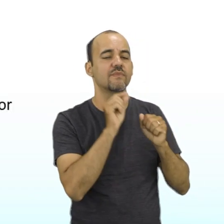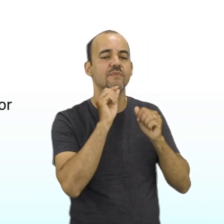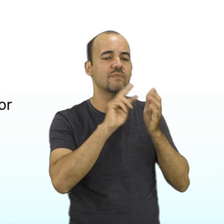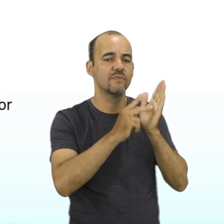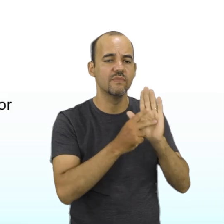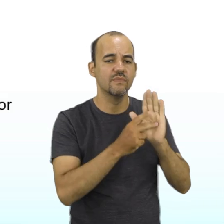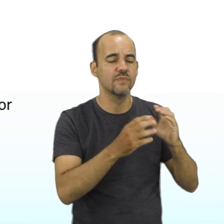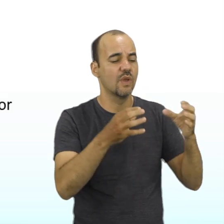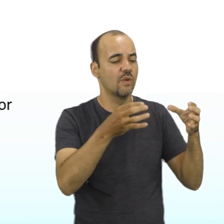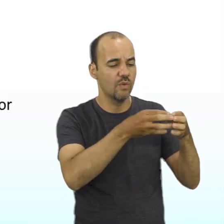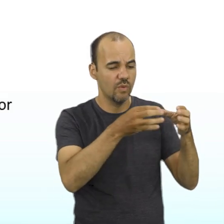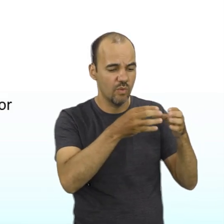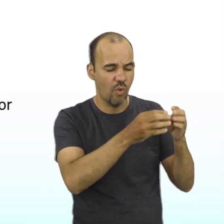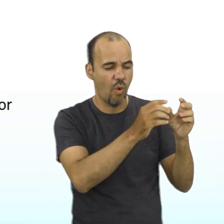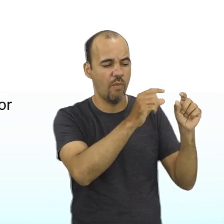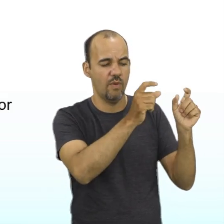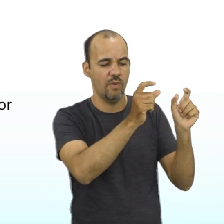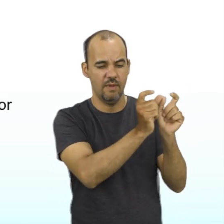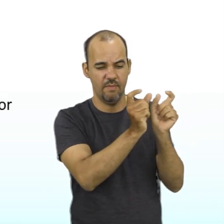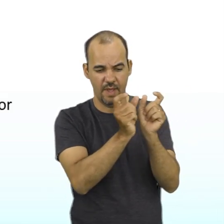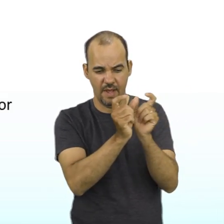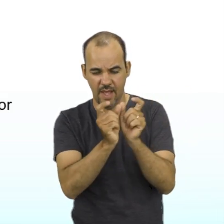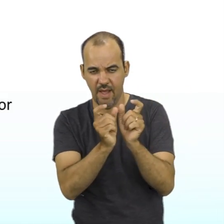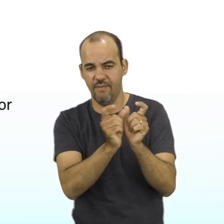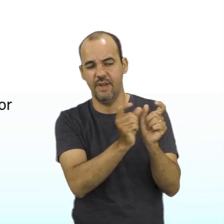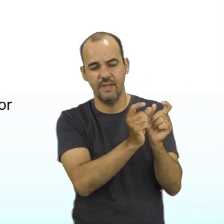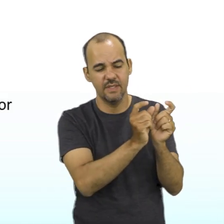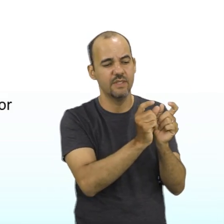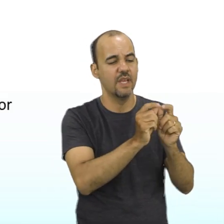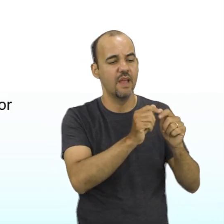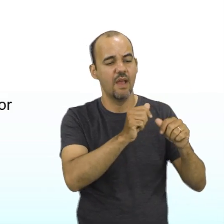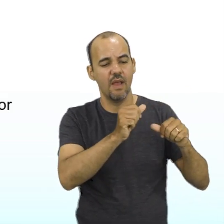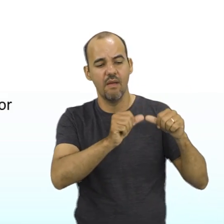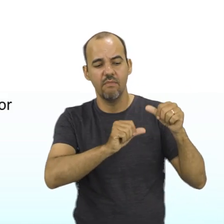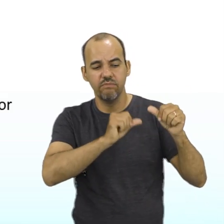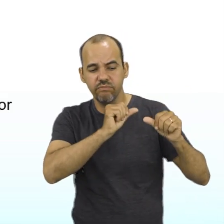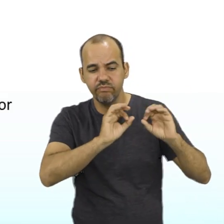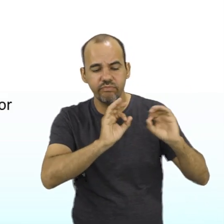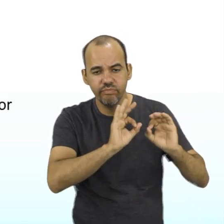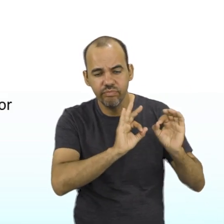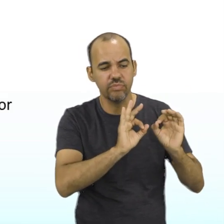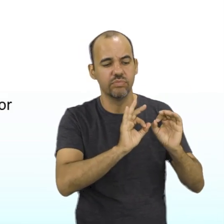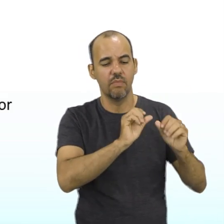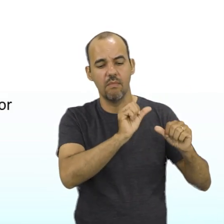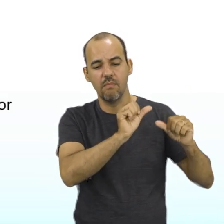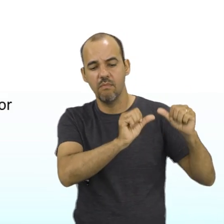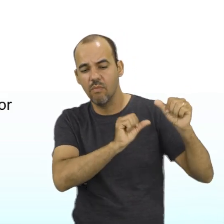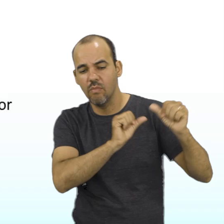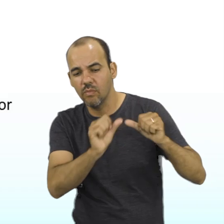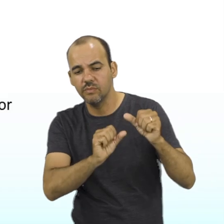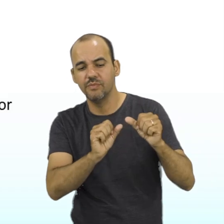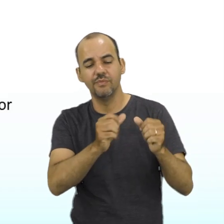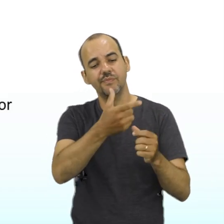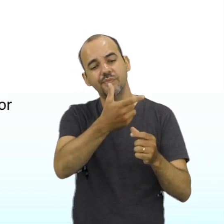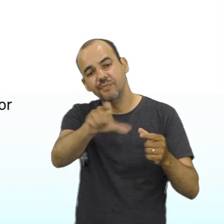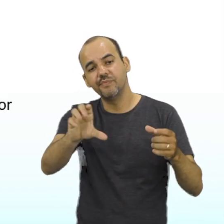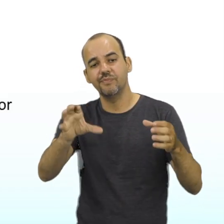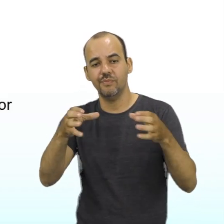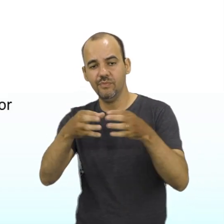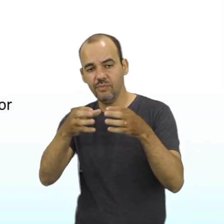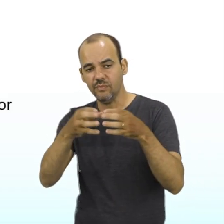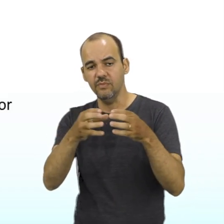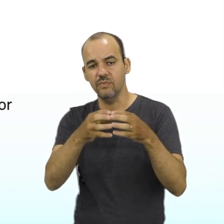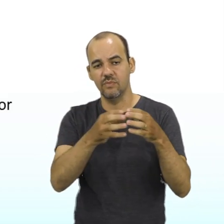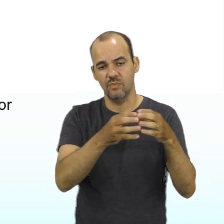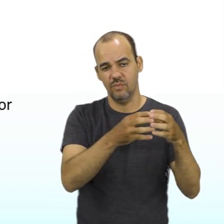cujos elementos são invariáveis e modificam o significado de outras classes, como os verbos, os